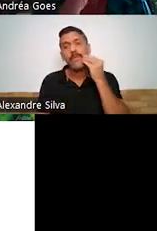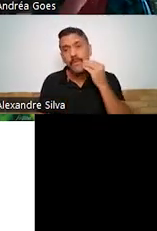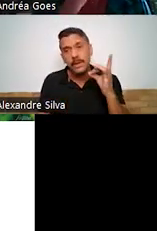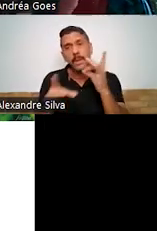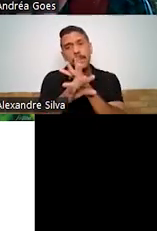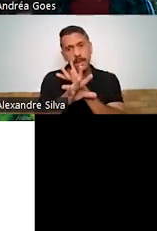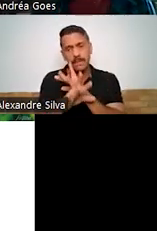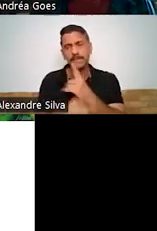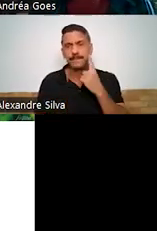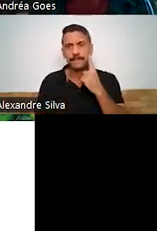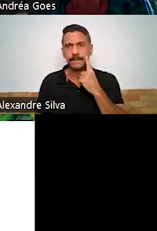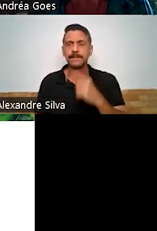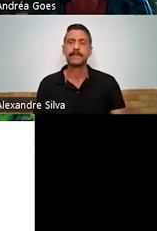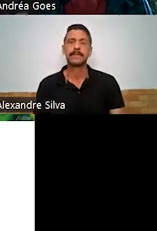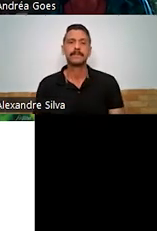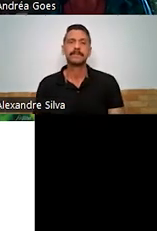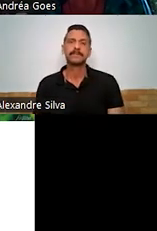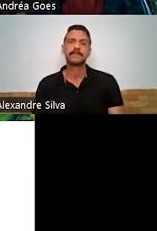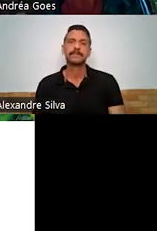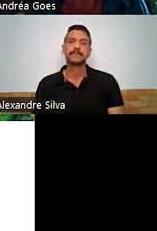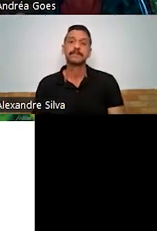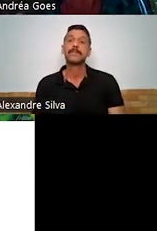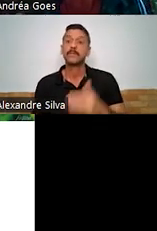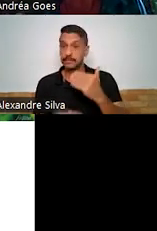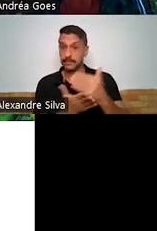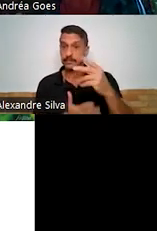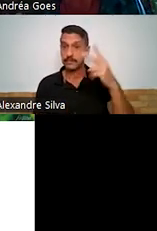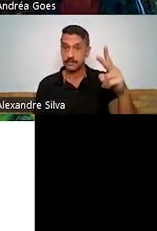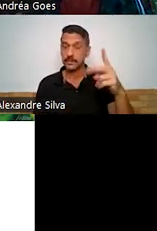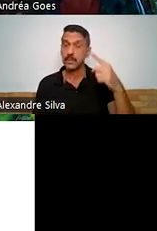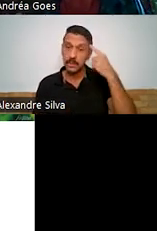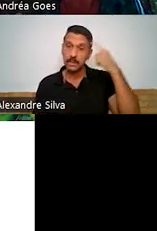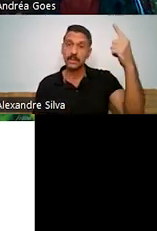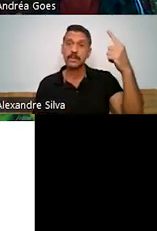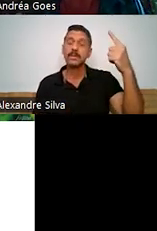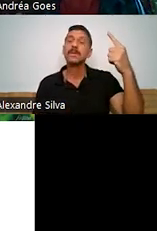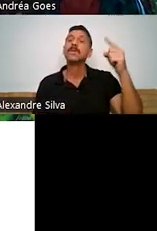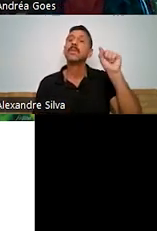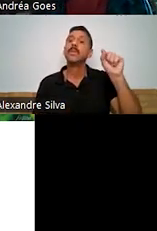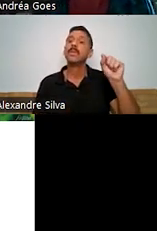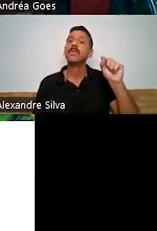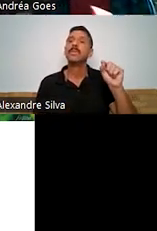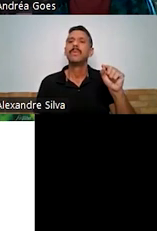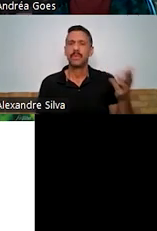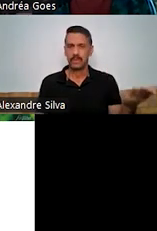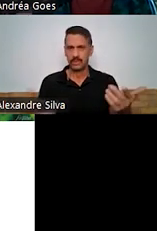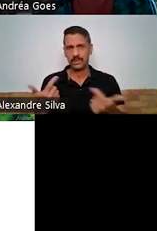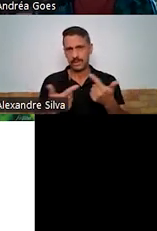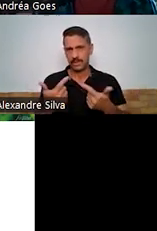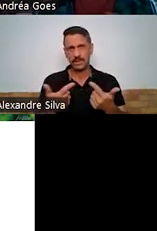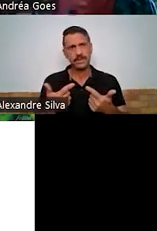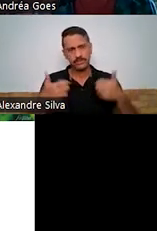terminar. E, a partir dele, a gente começou a ter a ideia de uma coisa que hoje em dia a gente está trabalhando, não vou entrar